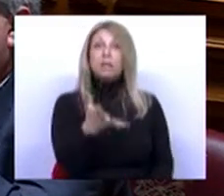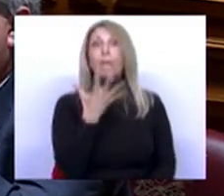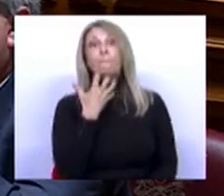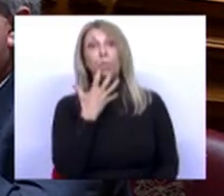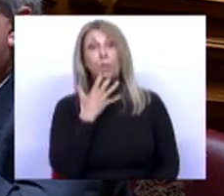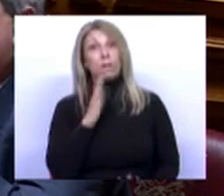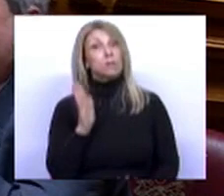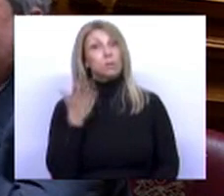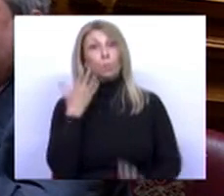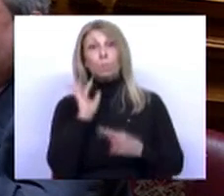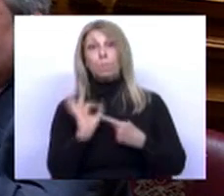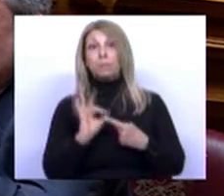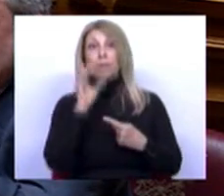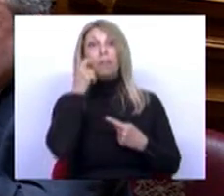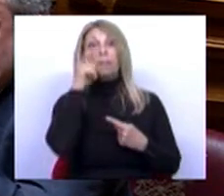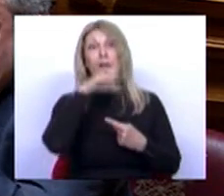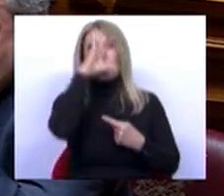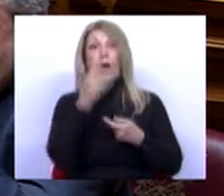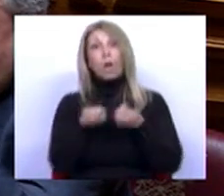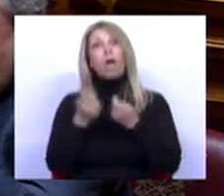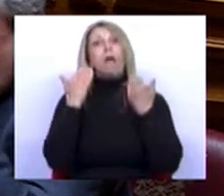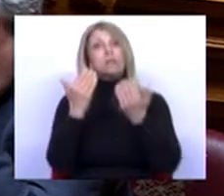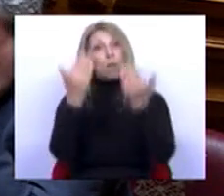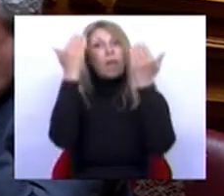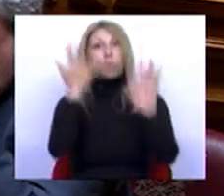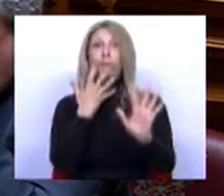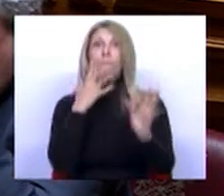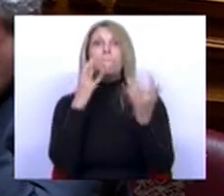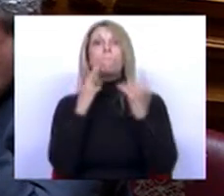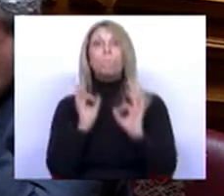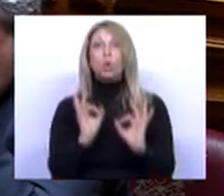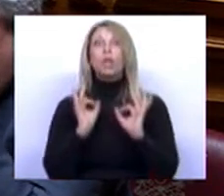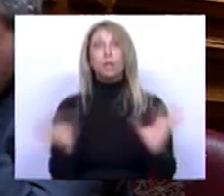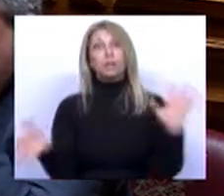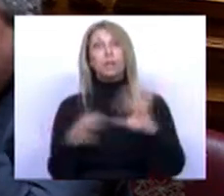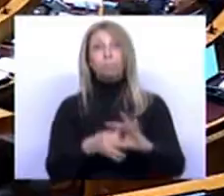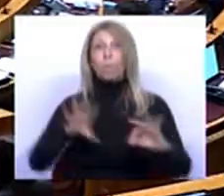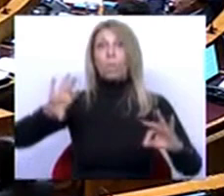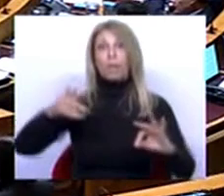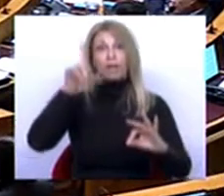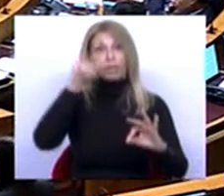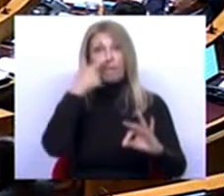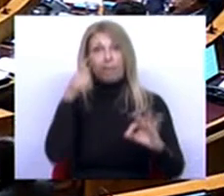principal característica do governante, saudamo-lo por aplicar a prudência ao serviço do país e das pessoas. Muito obrigado.